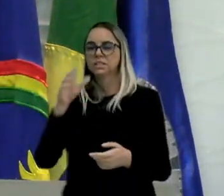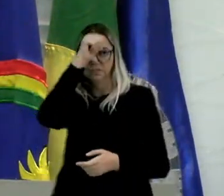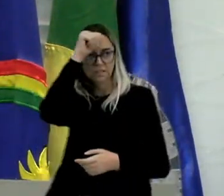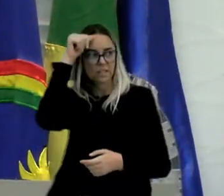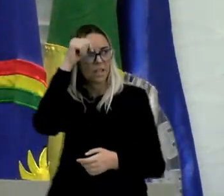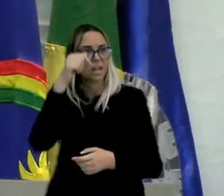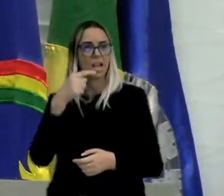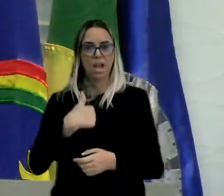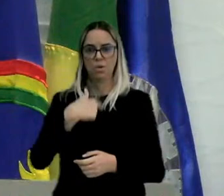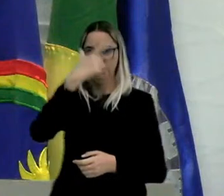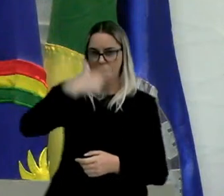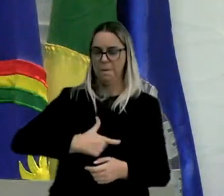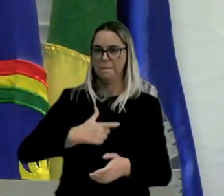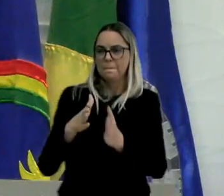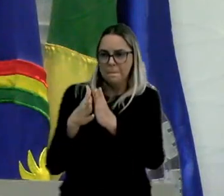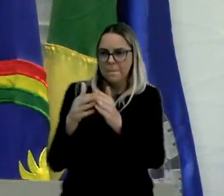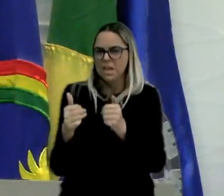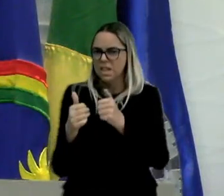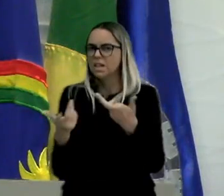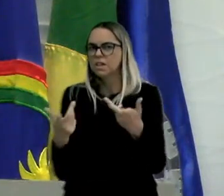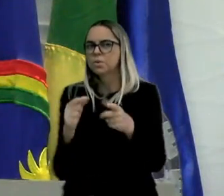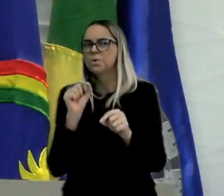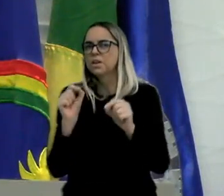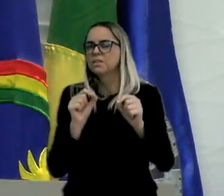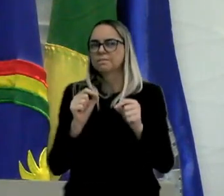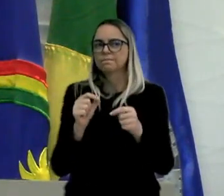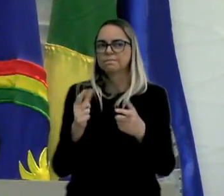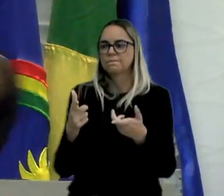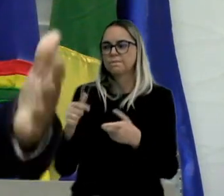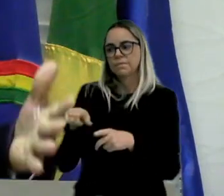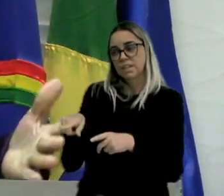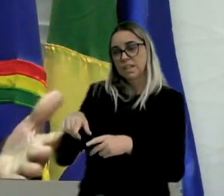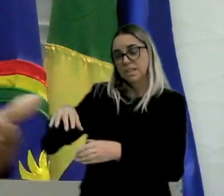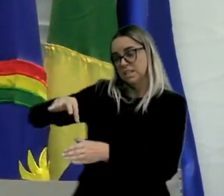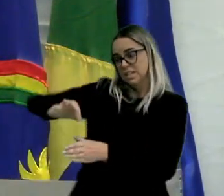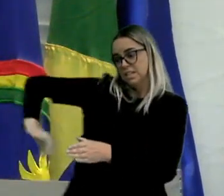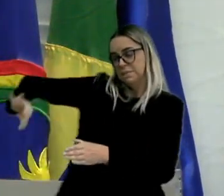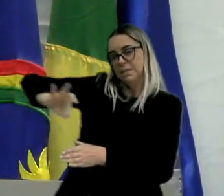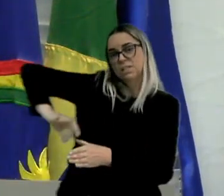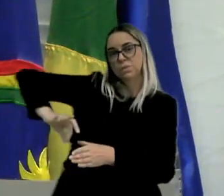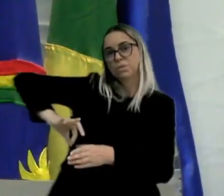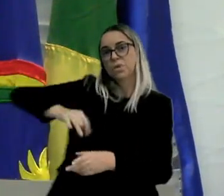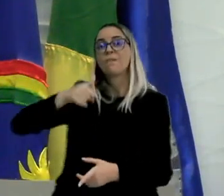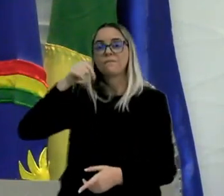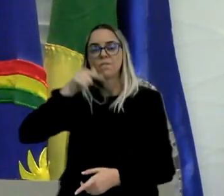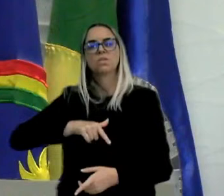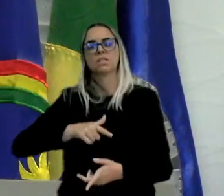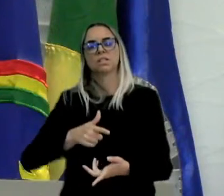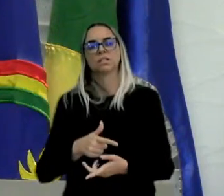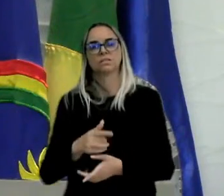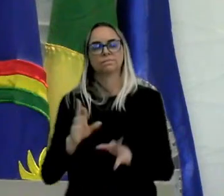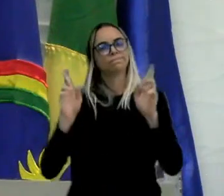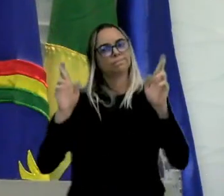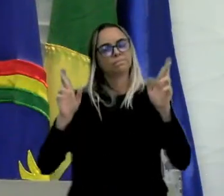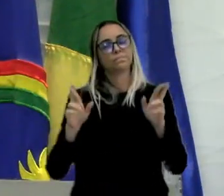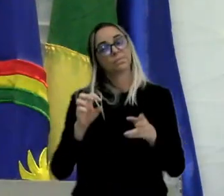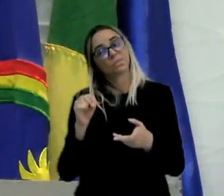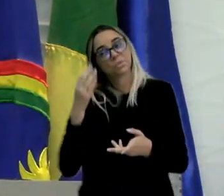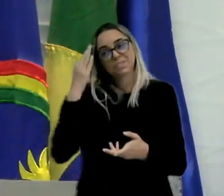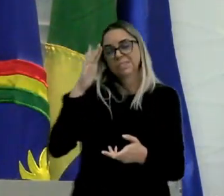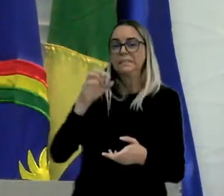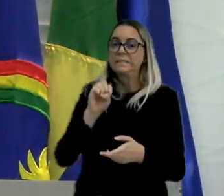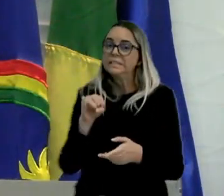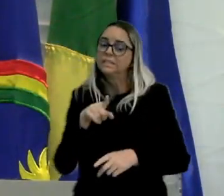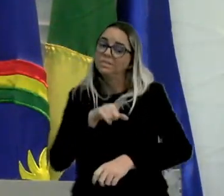a ele para ver se ele conseguia lá pra vila do Espírito Santo É claro que vai conseguir não sei se vai dar tempo